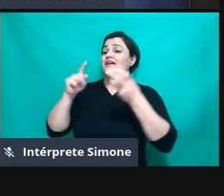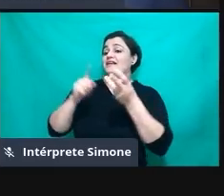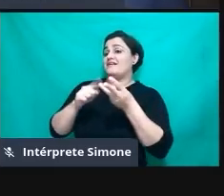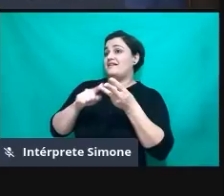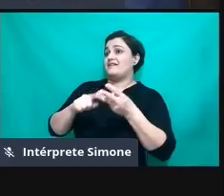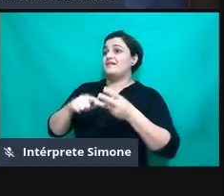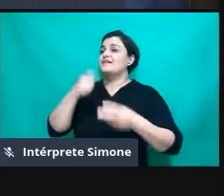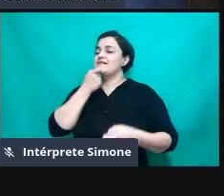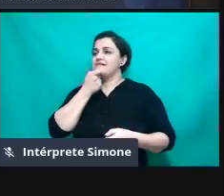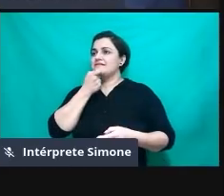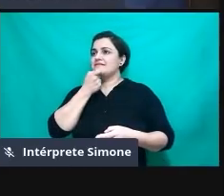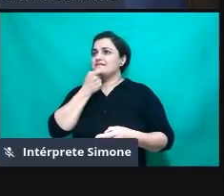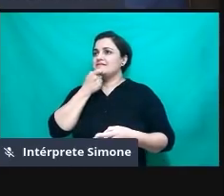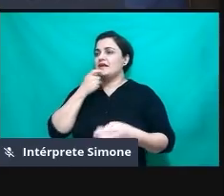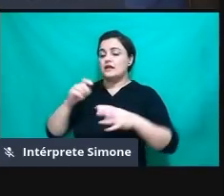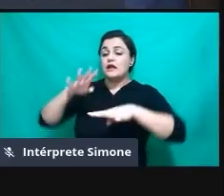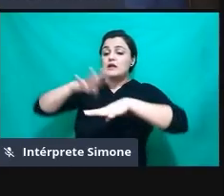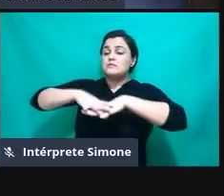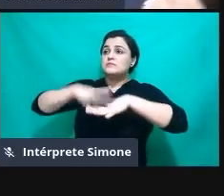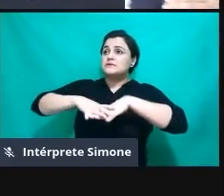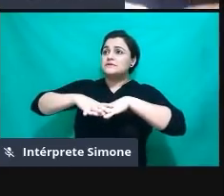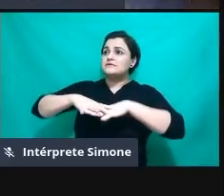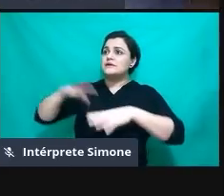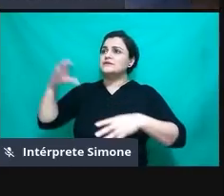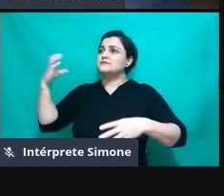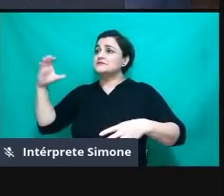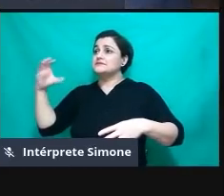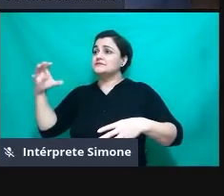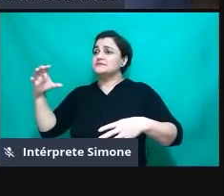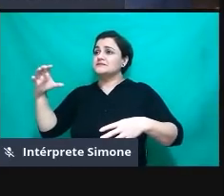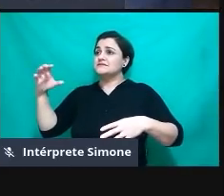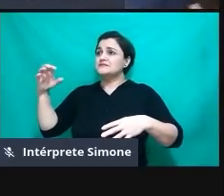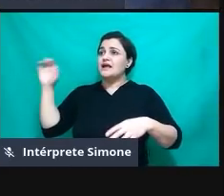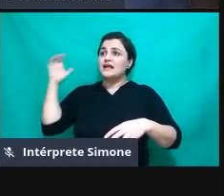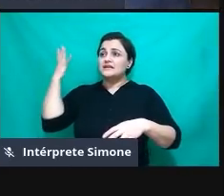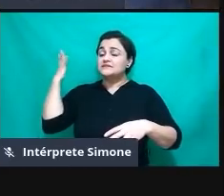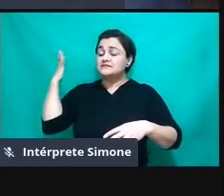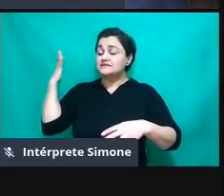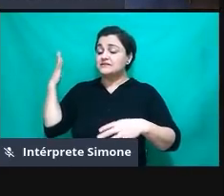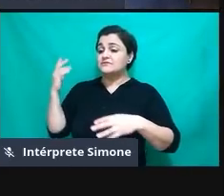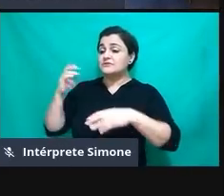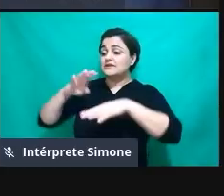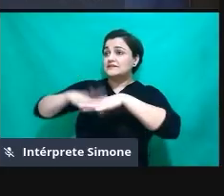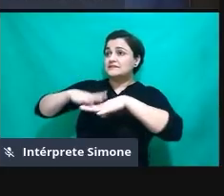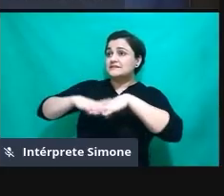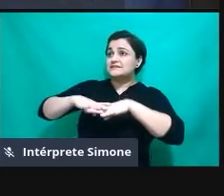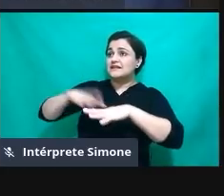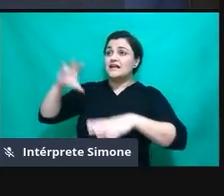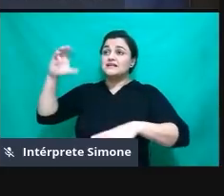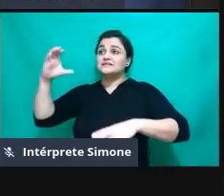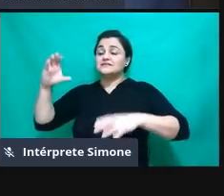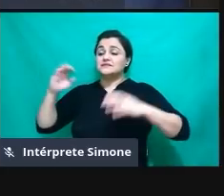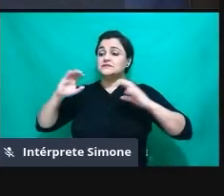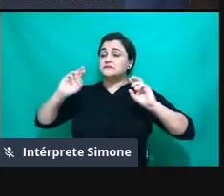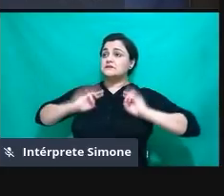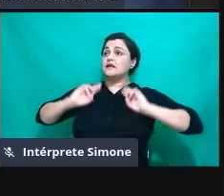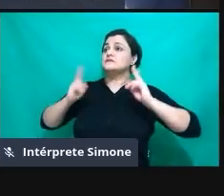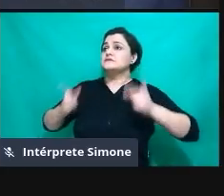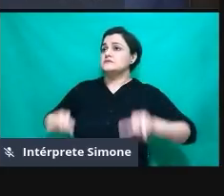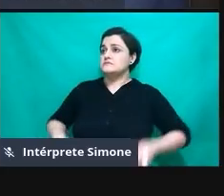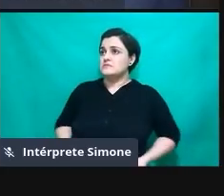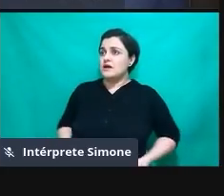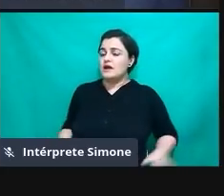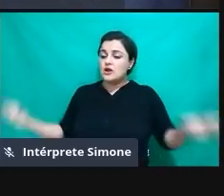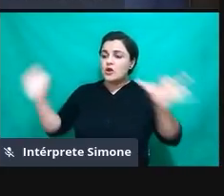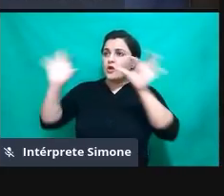ciências, né? E as ciências humanas, que vai abarcar história e geografia. Não